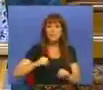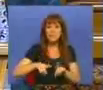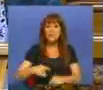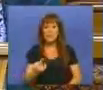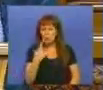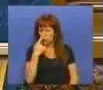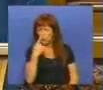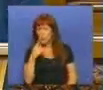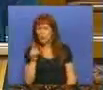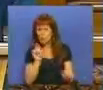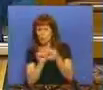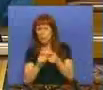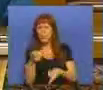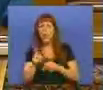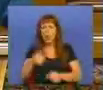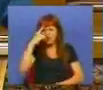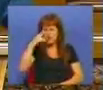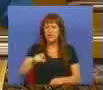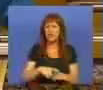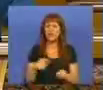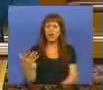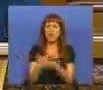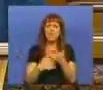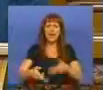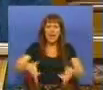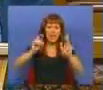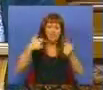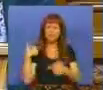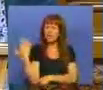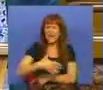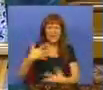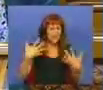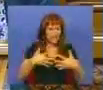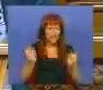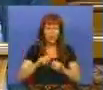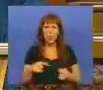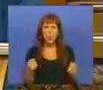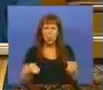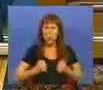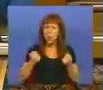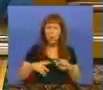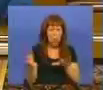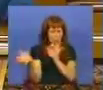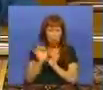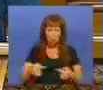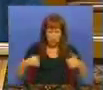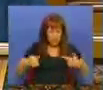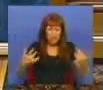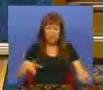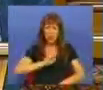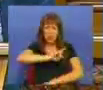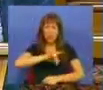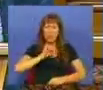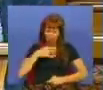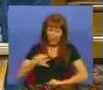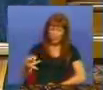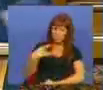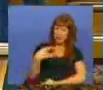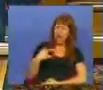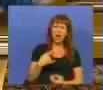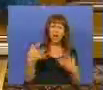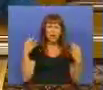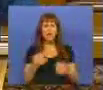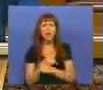de perto o que é a selvageria do mercado liberal, o não ter direitos sindicais, o não conseguir organizar-se, o poder ser despedido sem justa